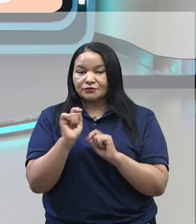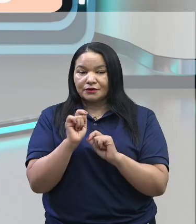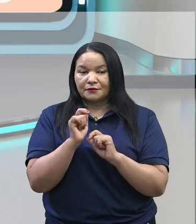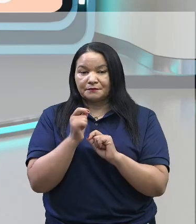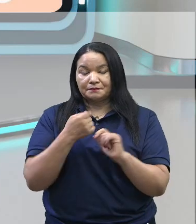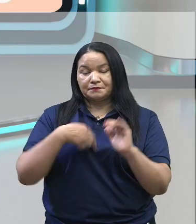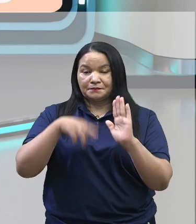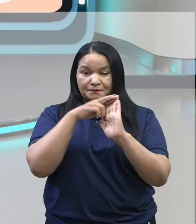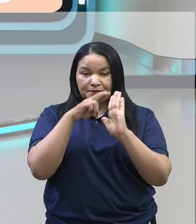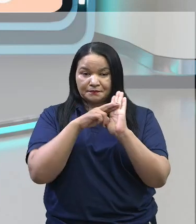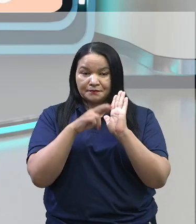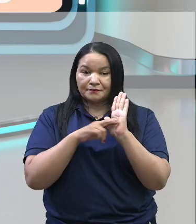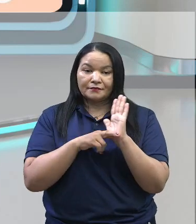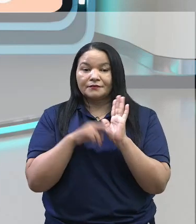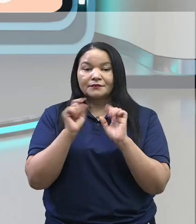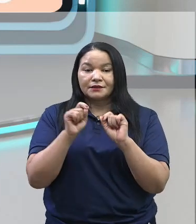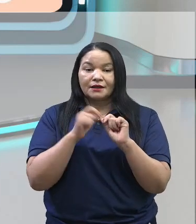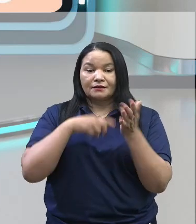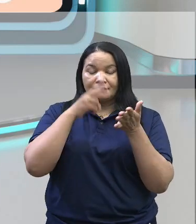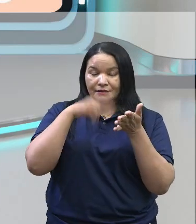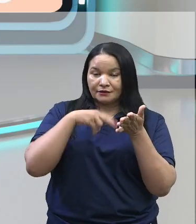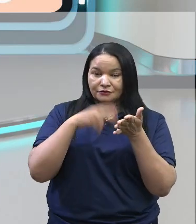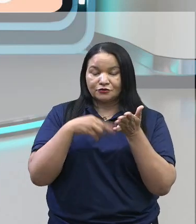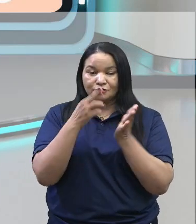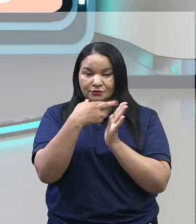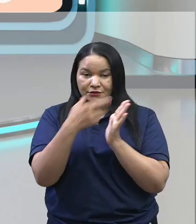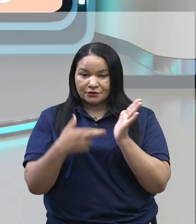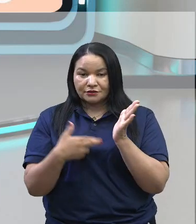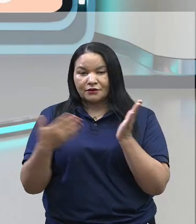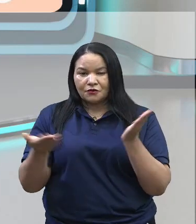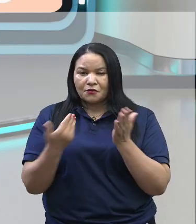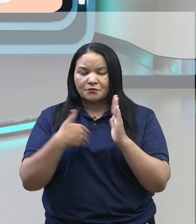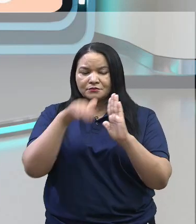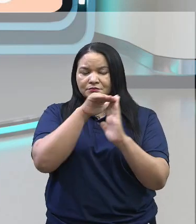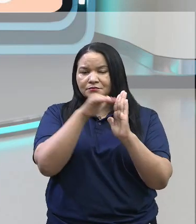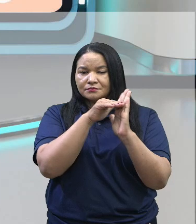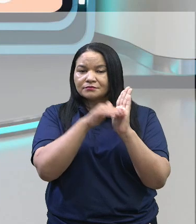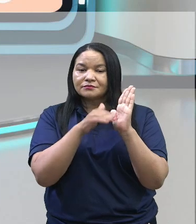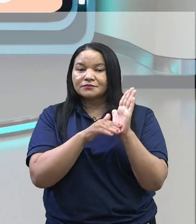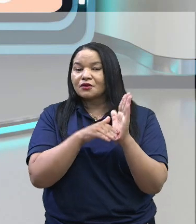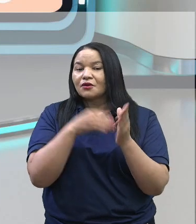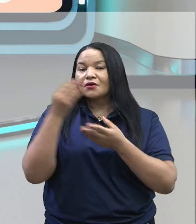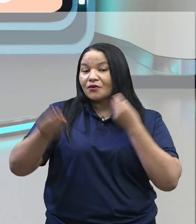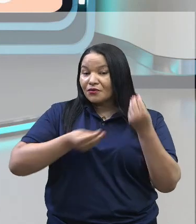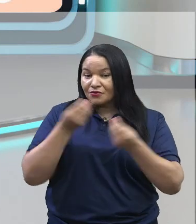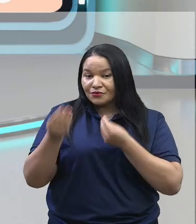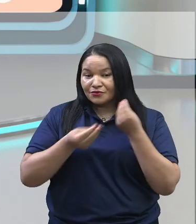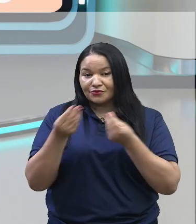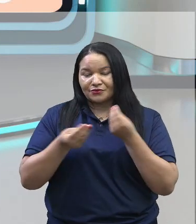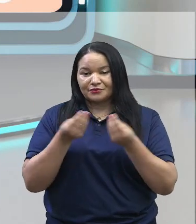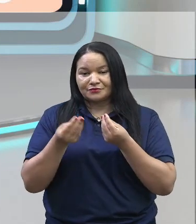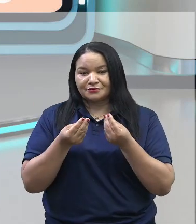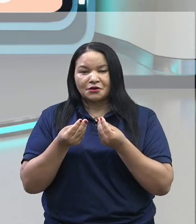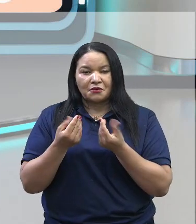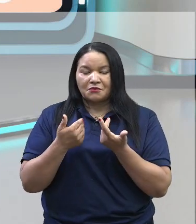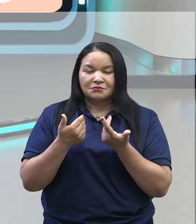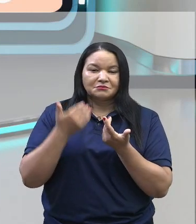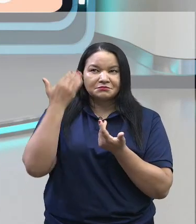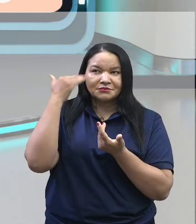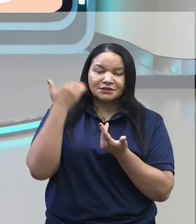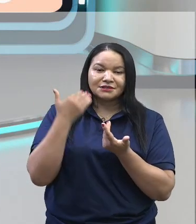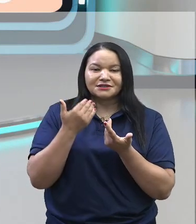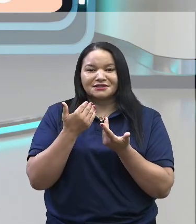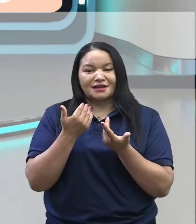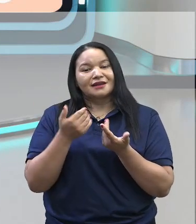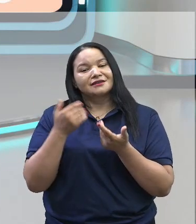de leitura de uma redação. Vamos seguir alguns passos aqui, como a gente deve trabalhar para entender melhor